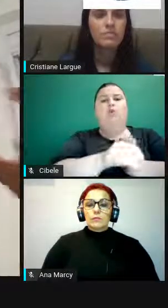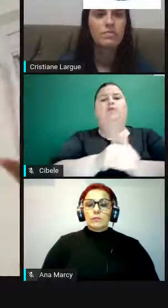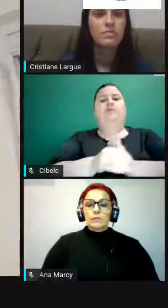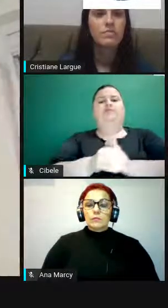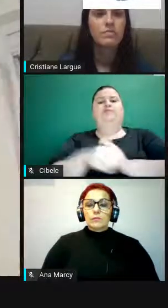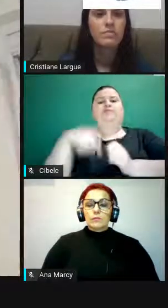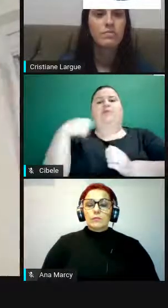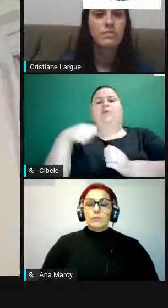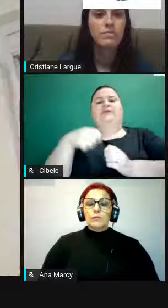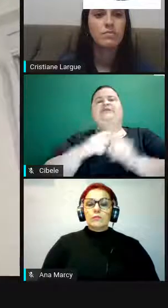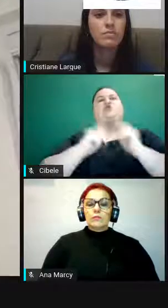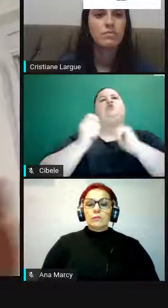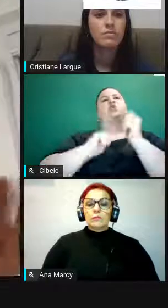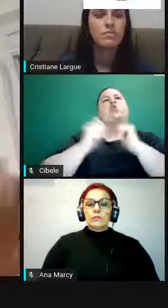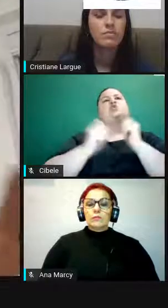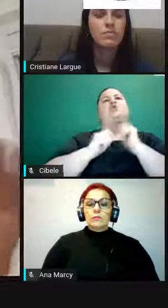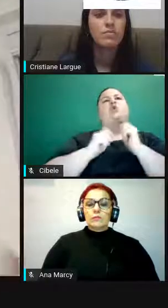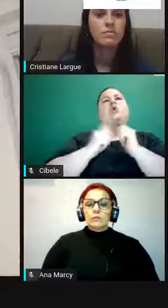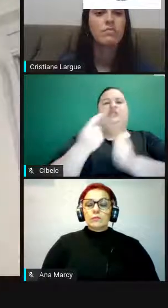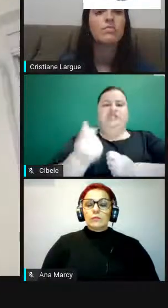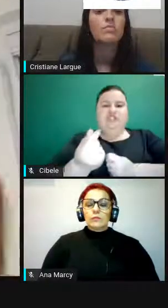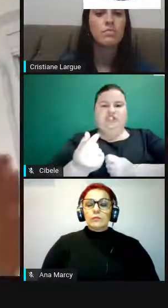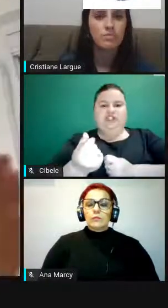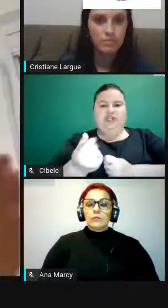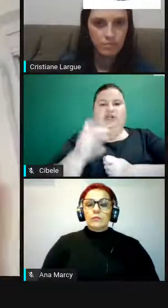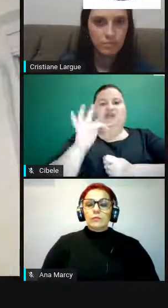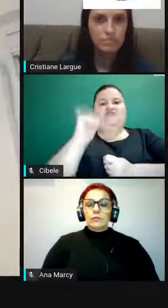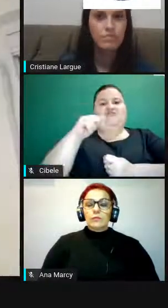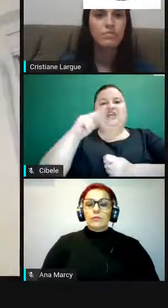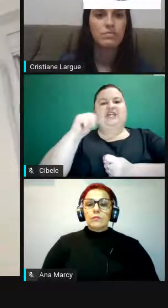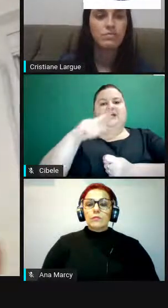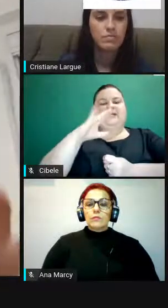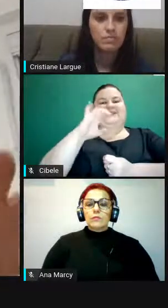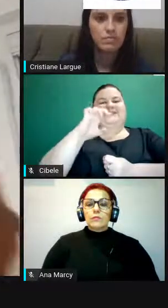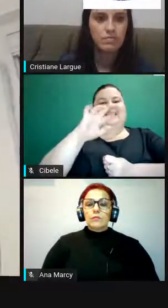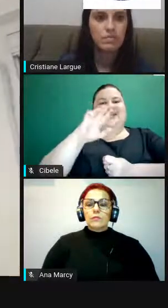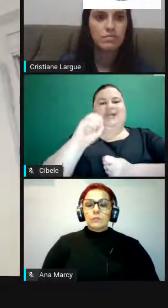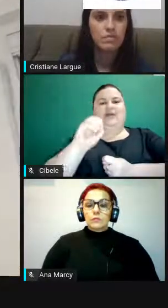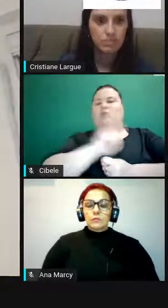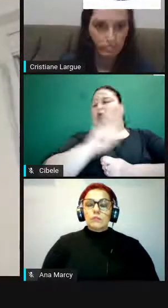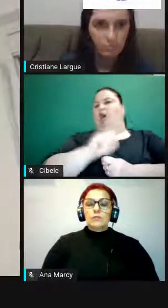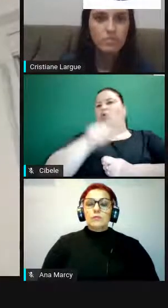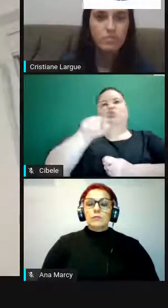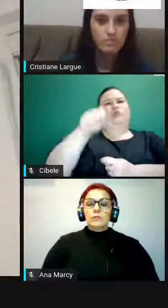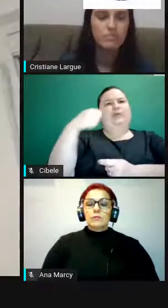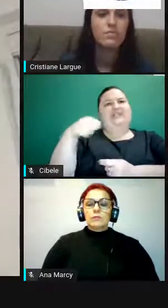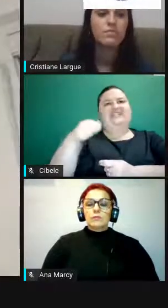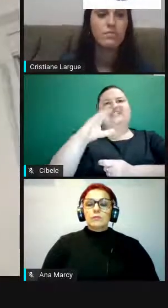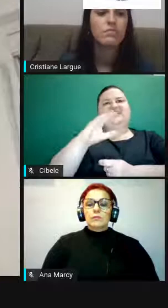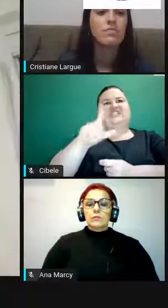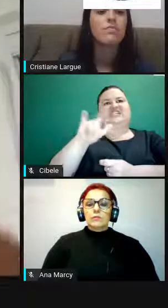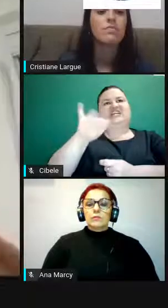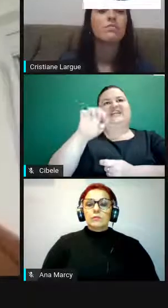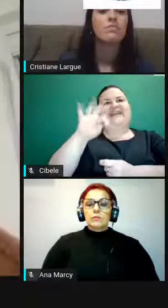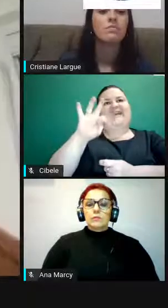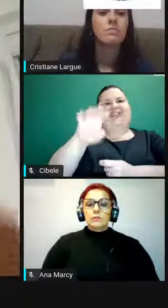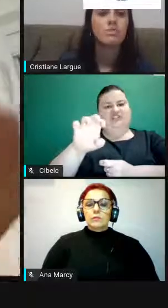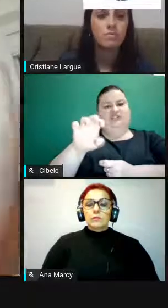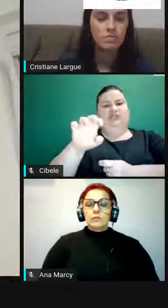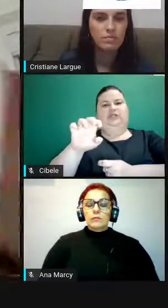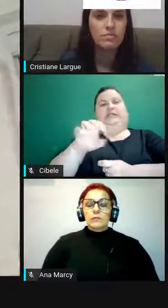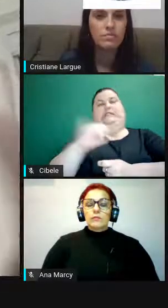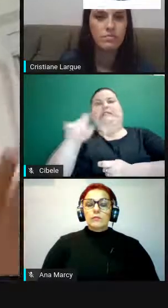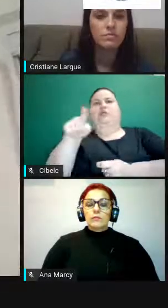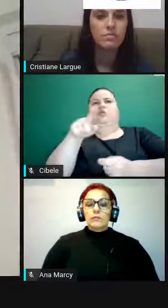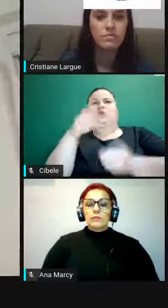preciso de um controle financeiro para começar não tô não precisa de um controle financeiro precisa de clientes que precisa de cliente quando tu quer começar um